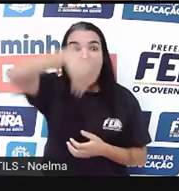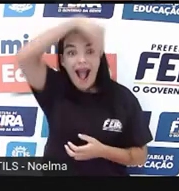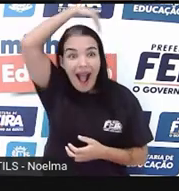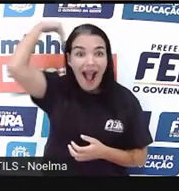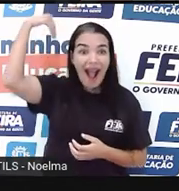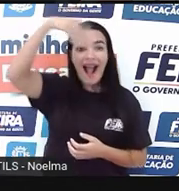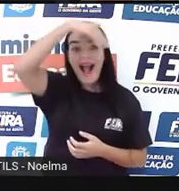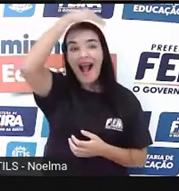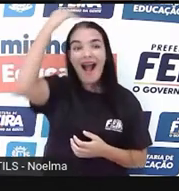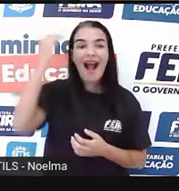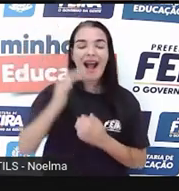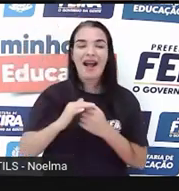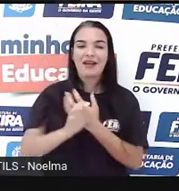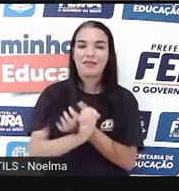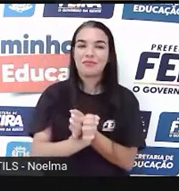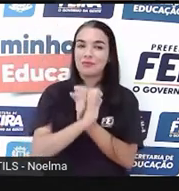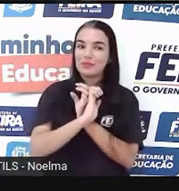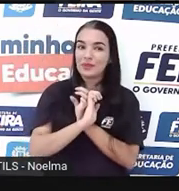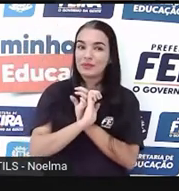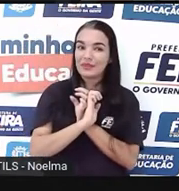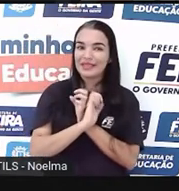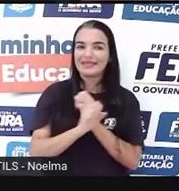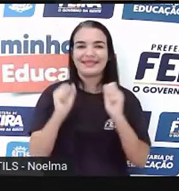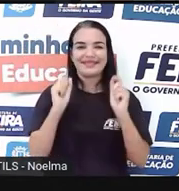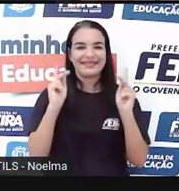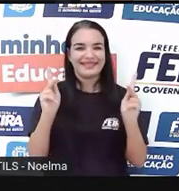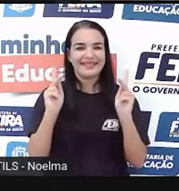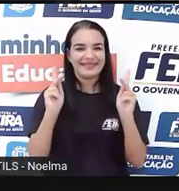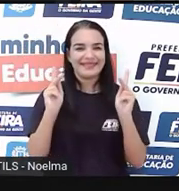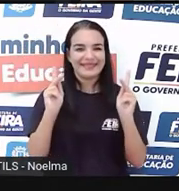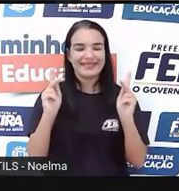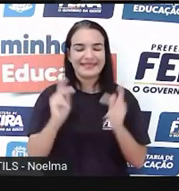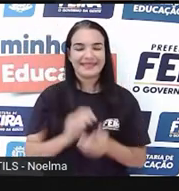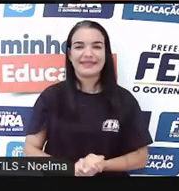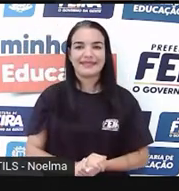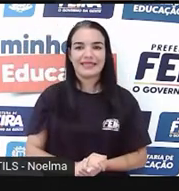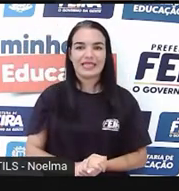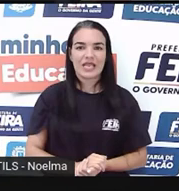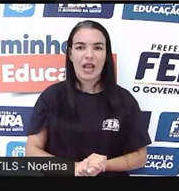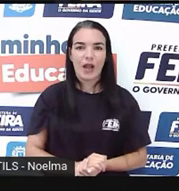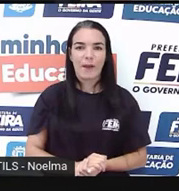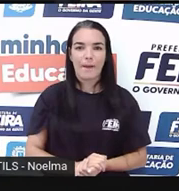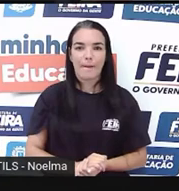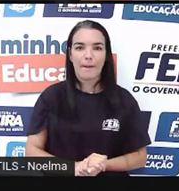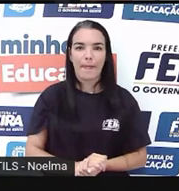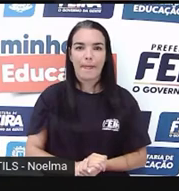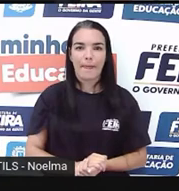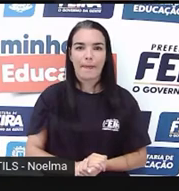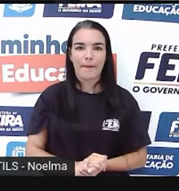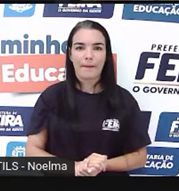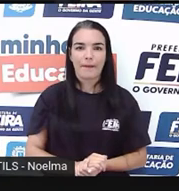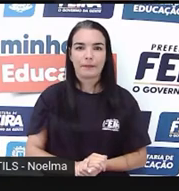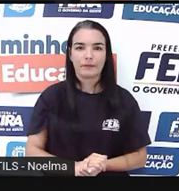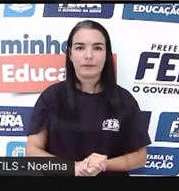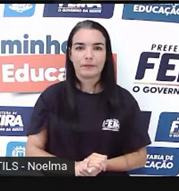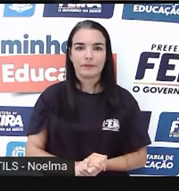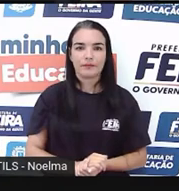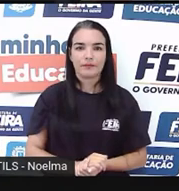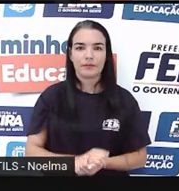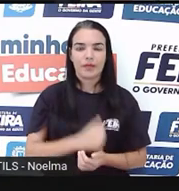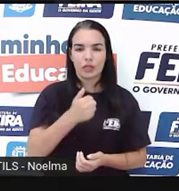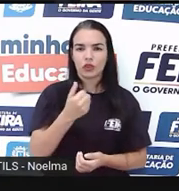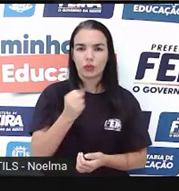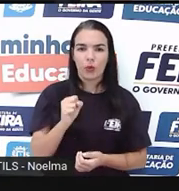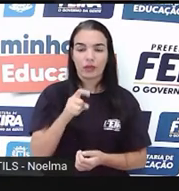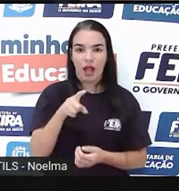ela. 16. Ok. Let's go. Vamos lá. Number